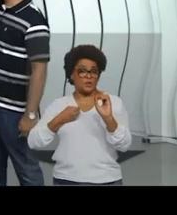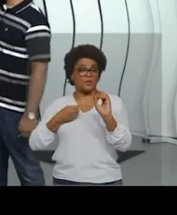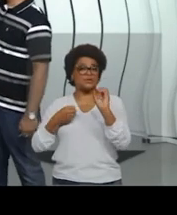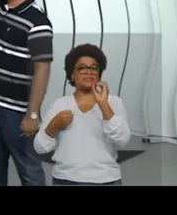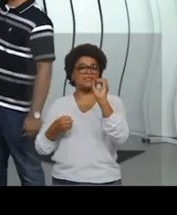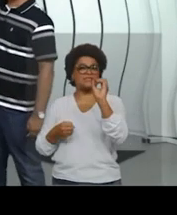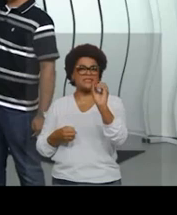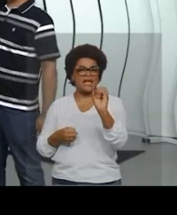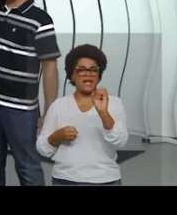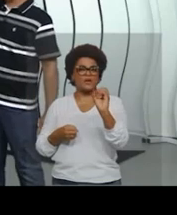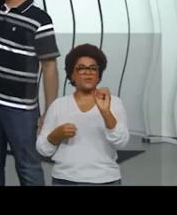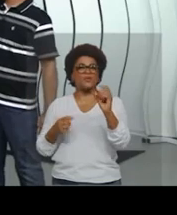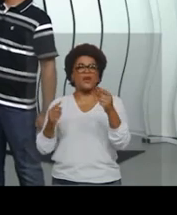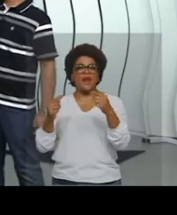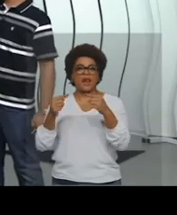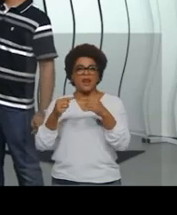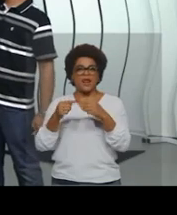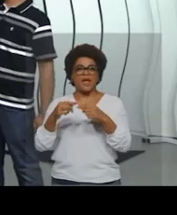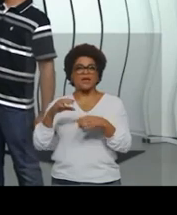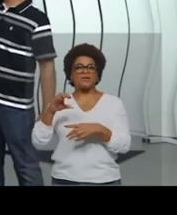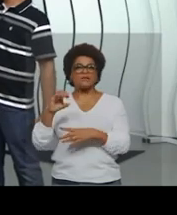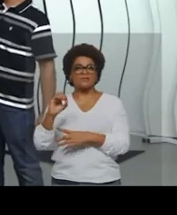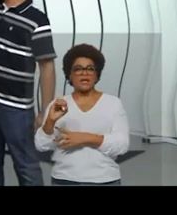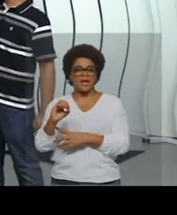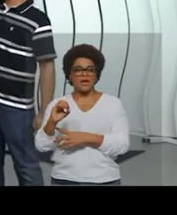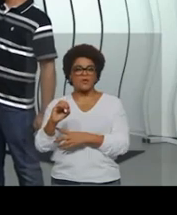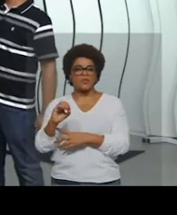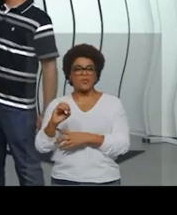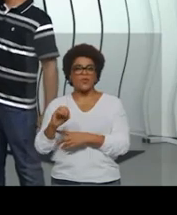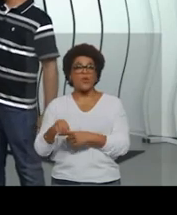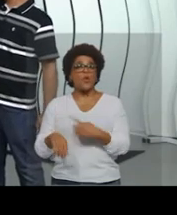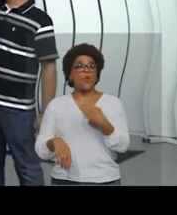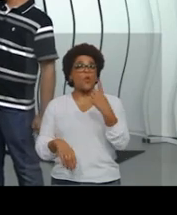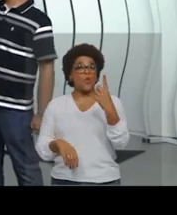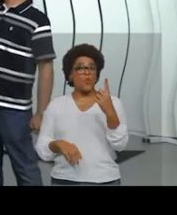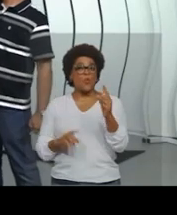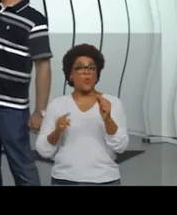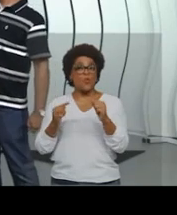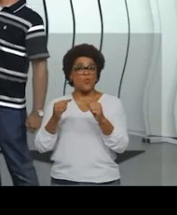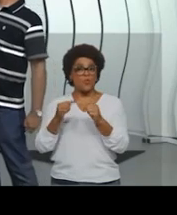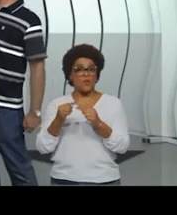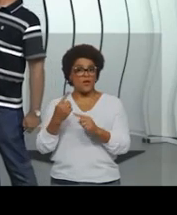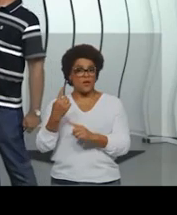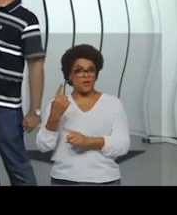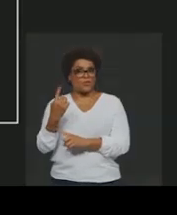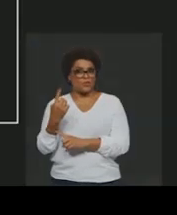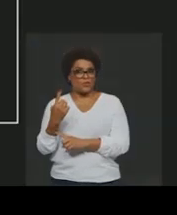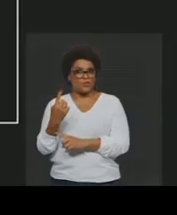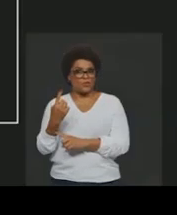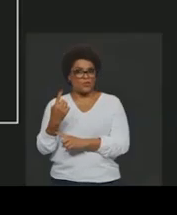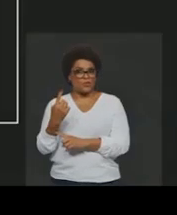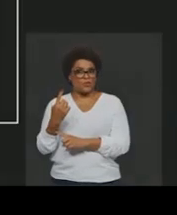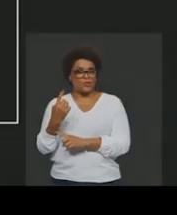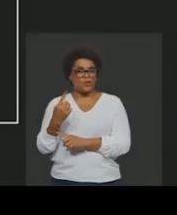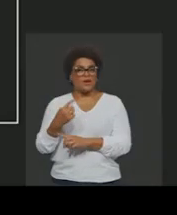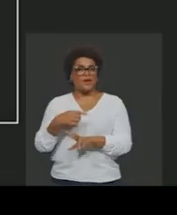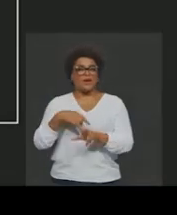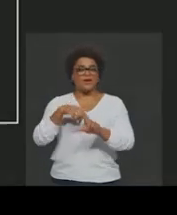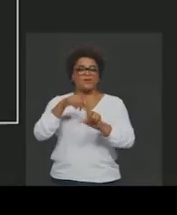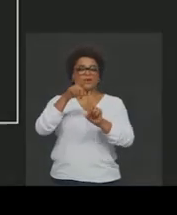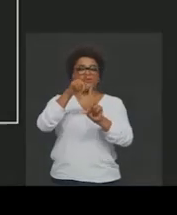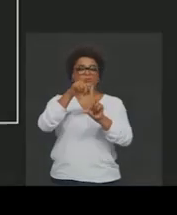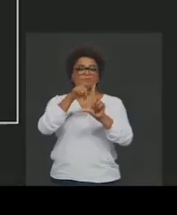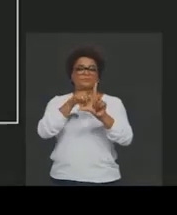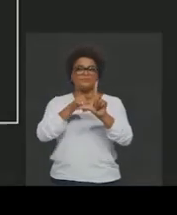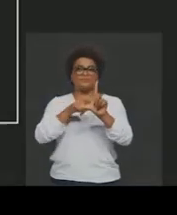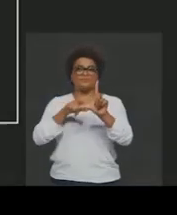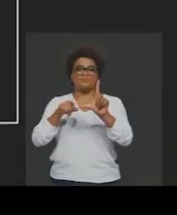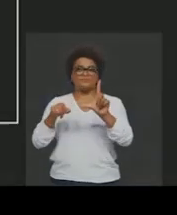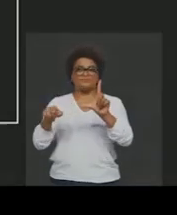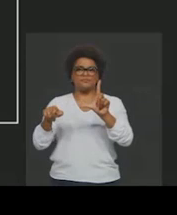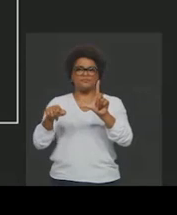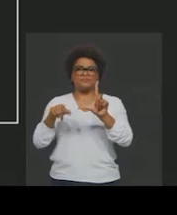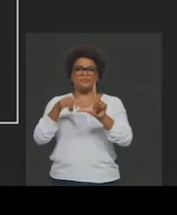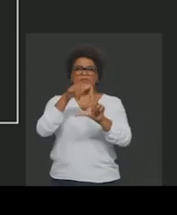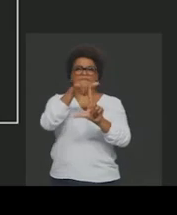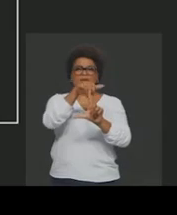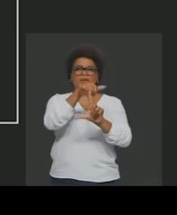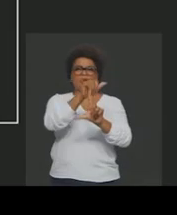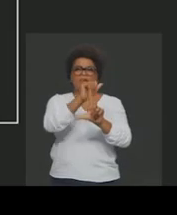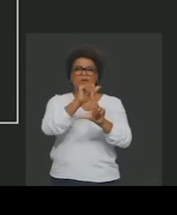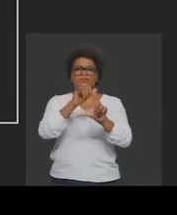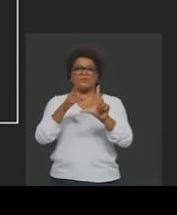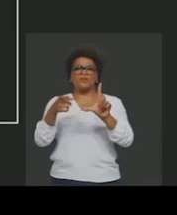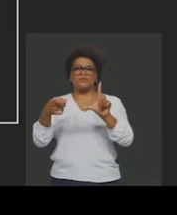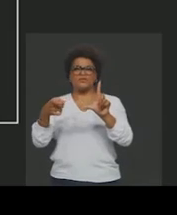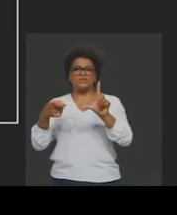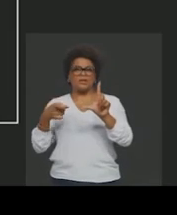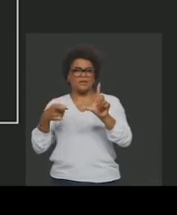é o x, né, sempre, e o eixo vertical é o y. Então, olha lá, ó, 4 ligado no 2, né, raiz de 4 é 2, raiz